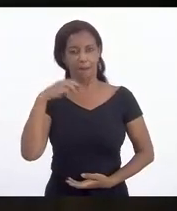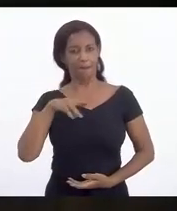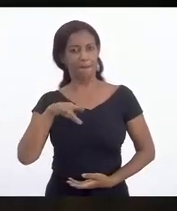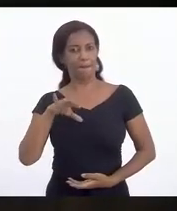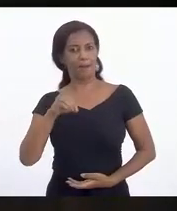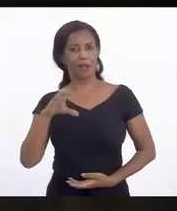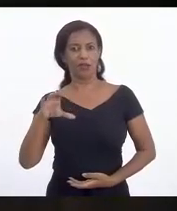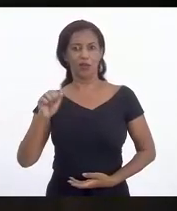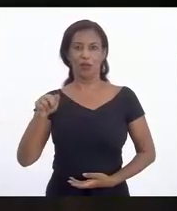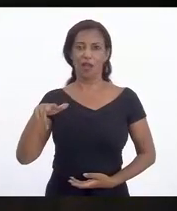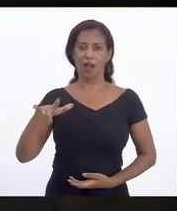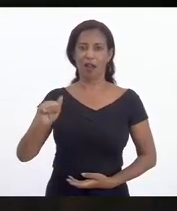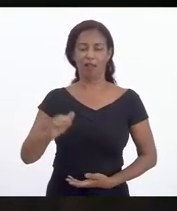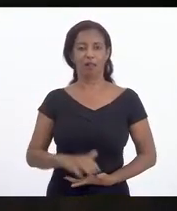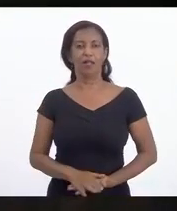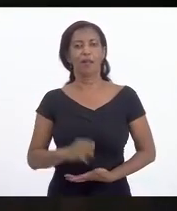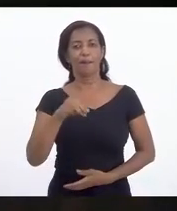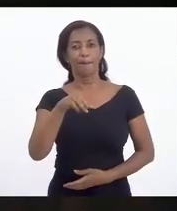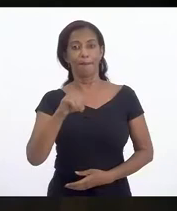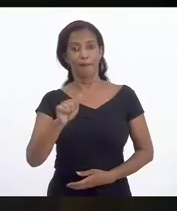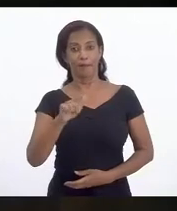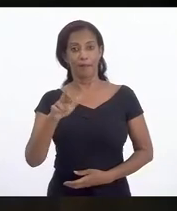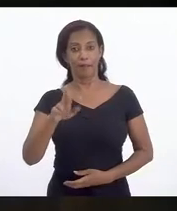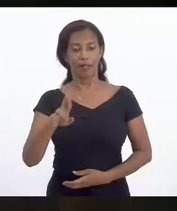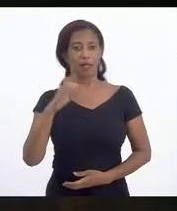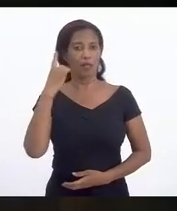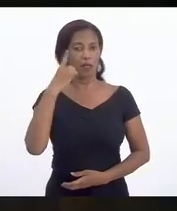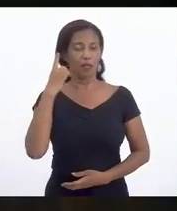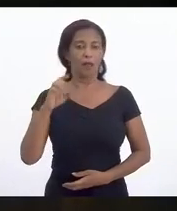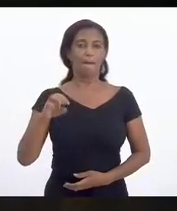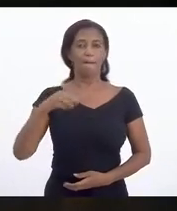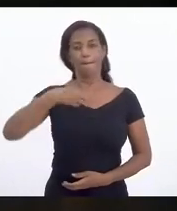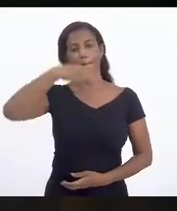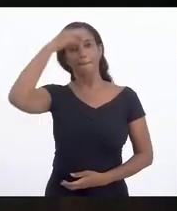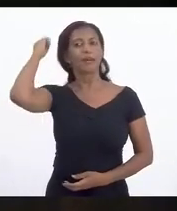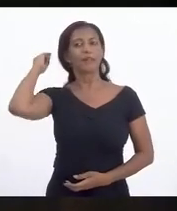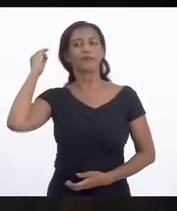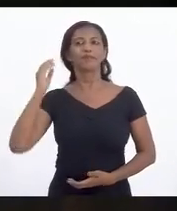Canella, deputado Marcos Miller, deputado Márcio Pacheco.